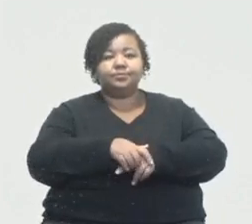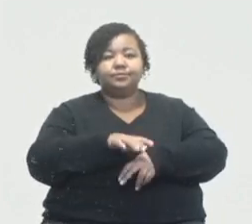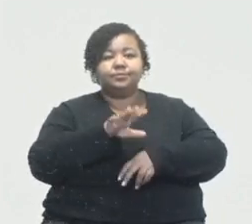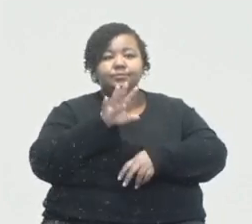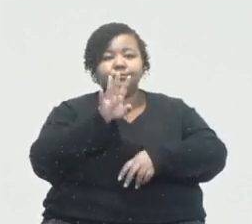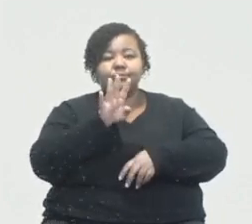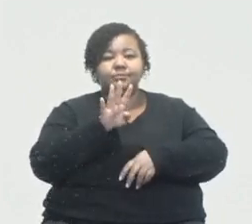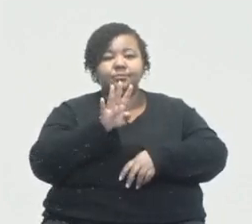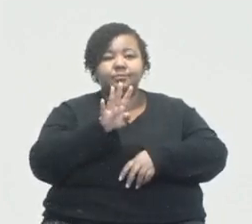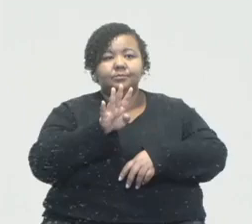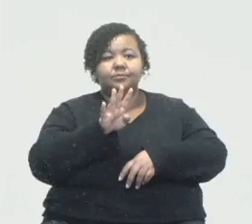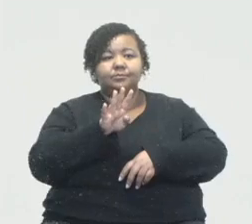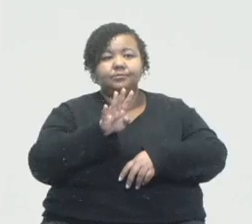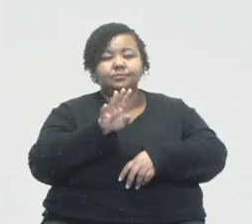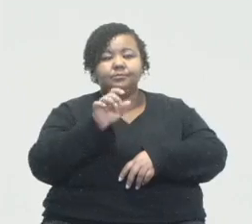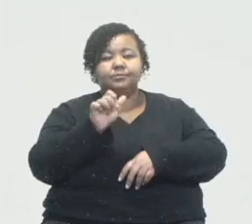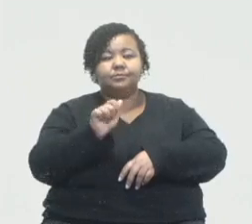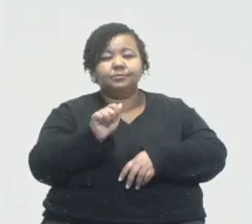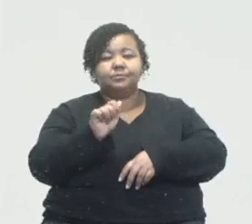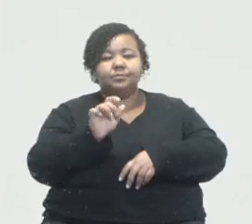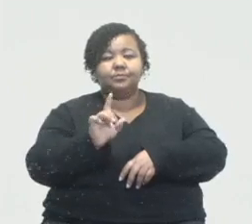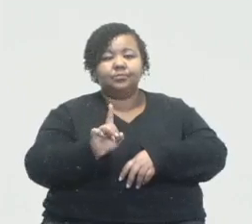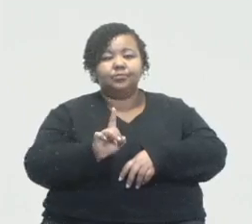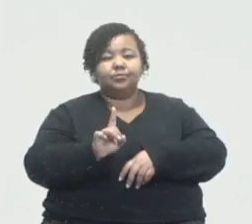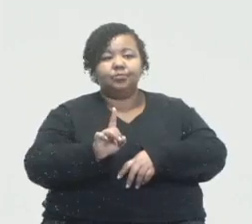4 a 1,